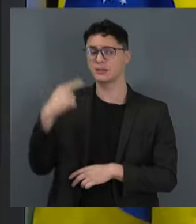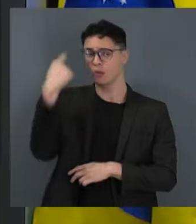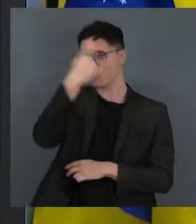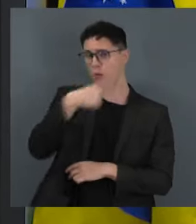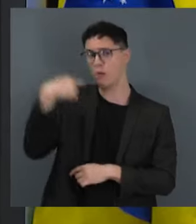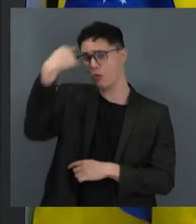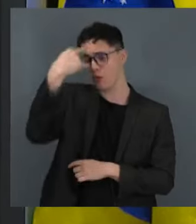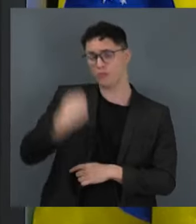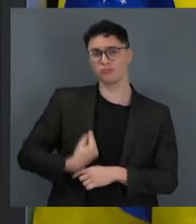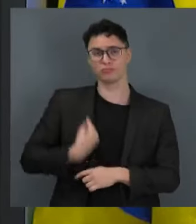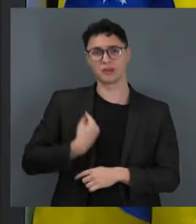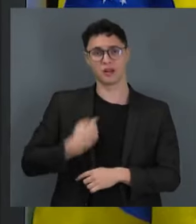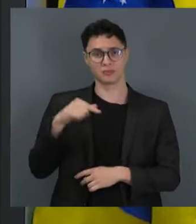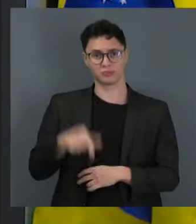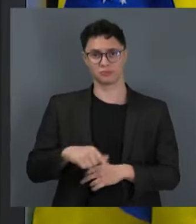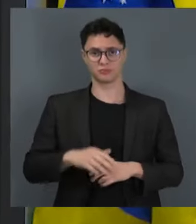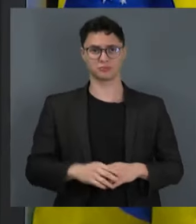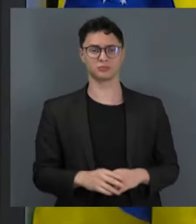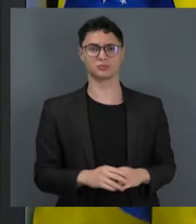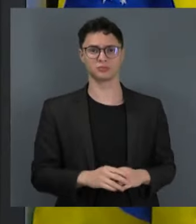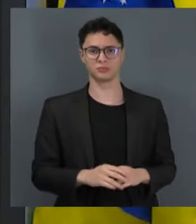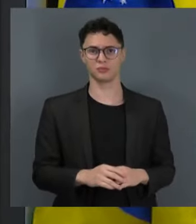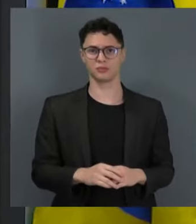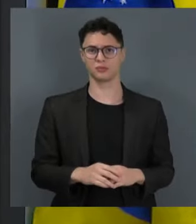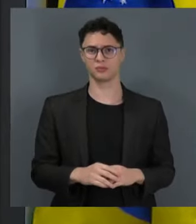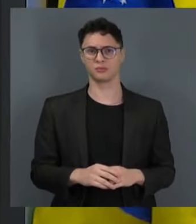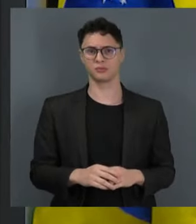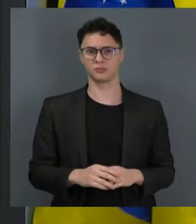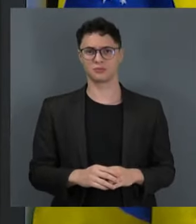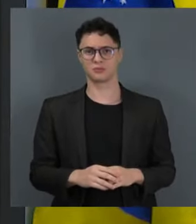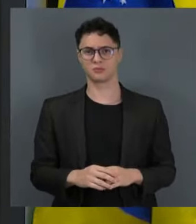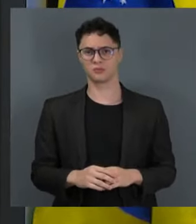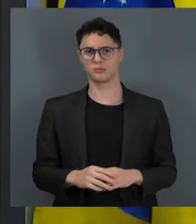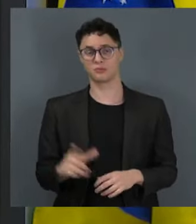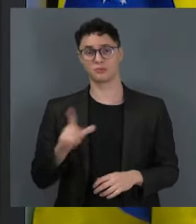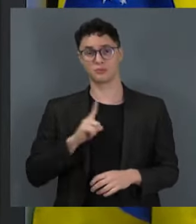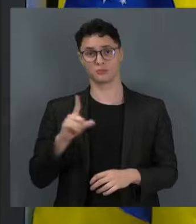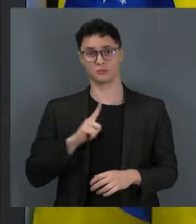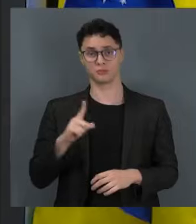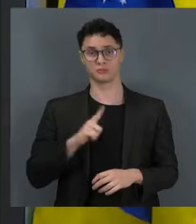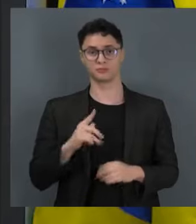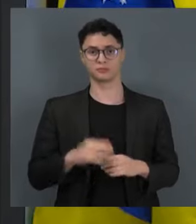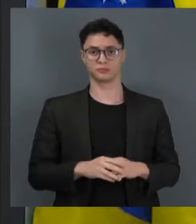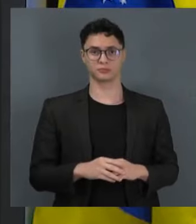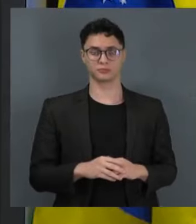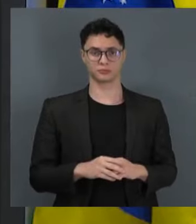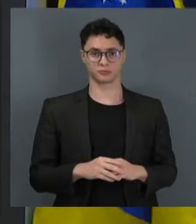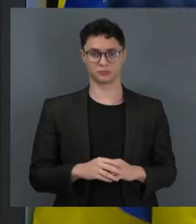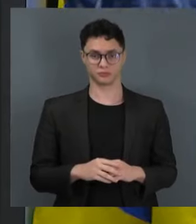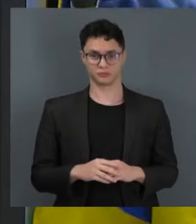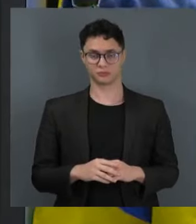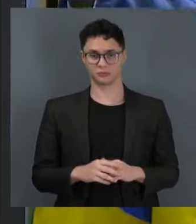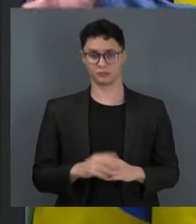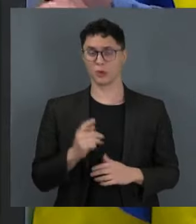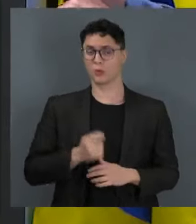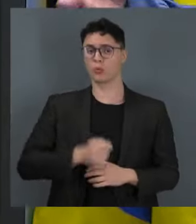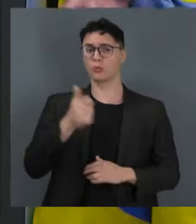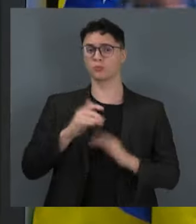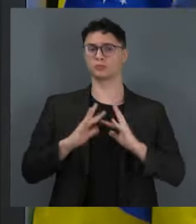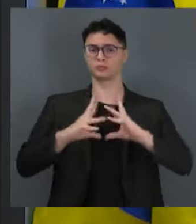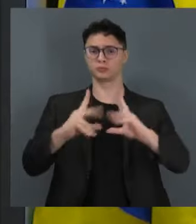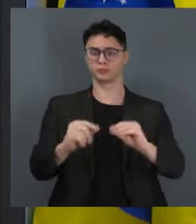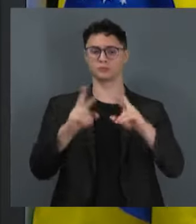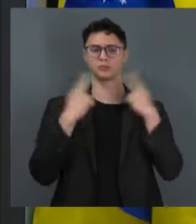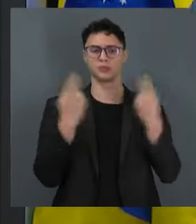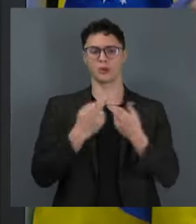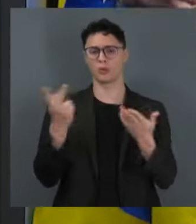casa e nós tivemos como praticamente todas as sessões acontecem